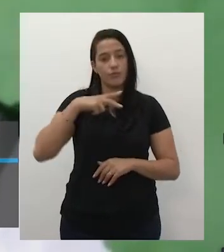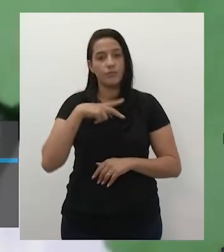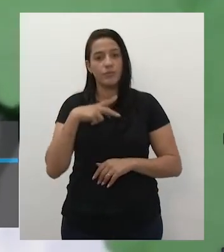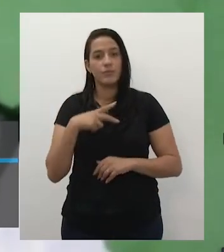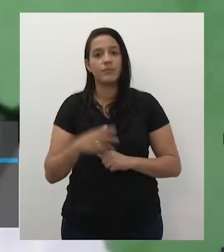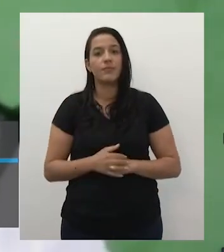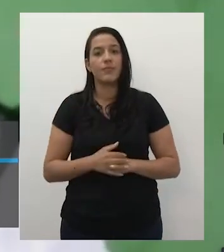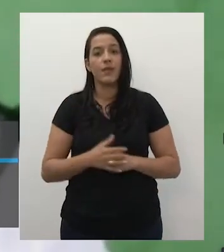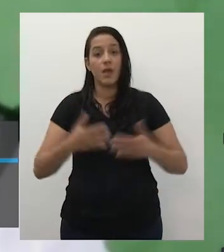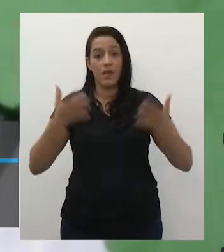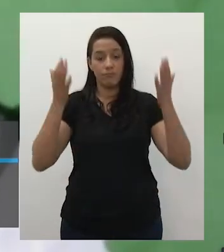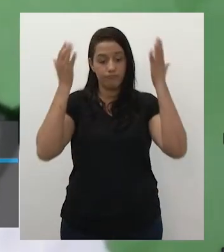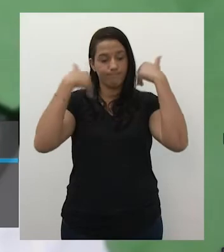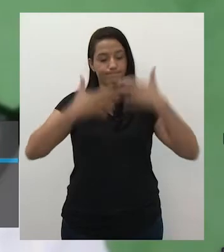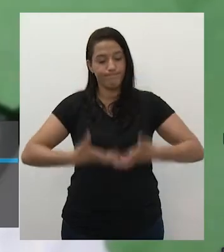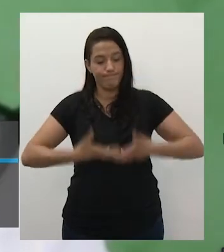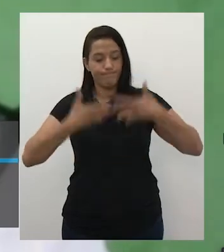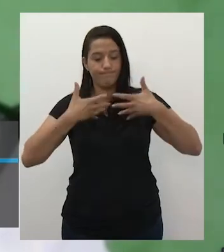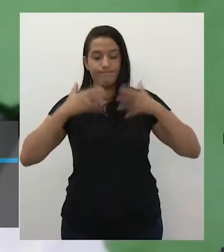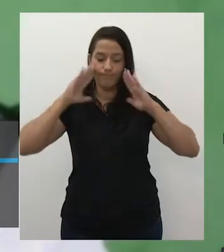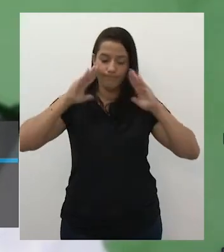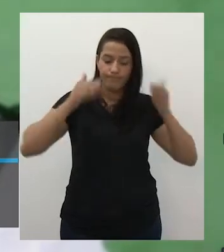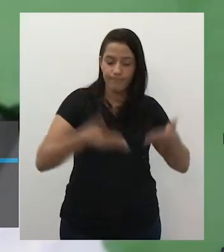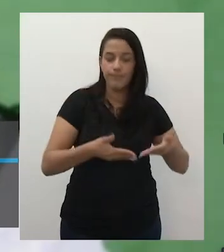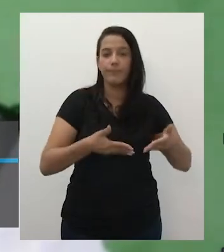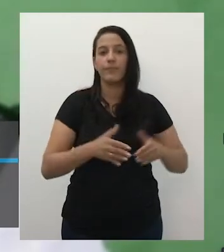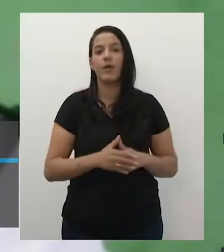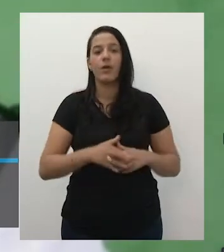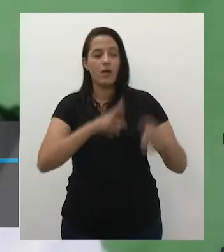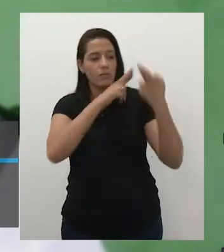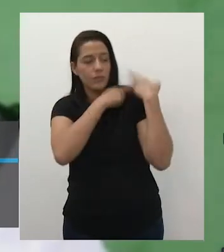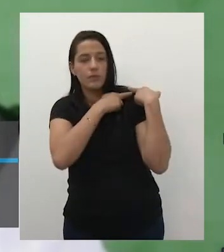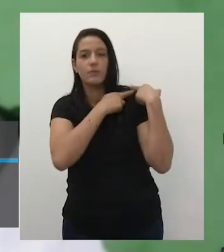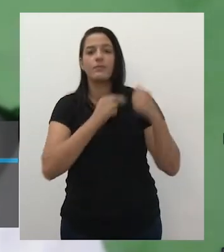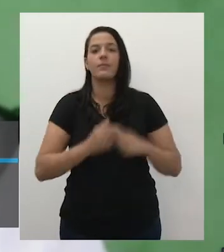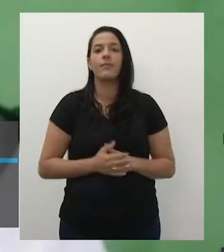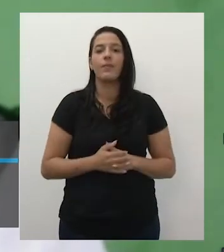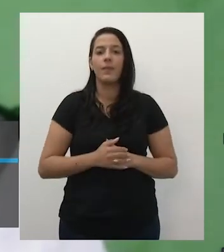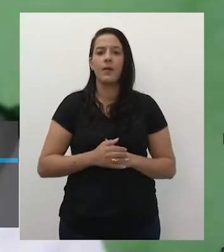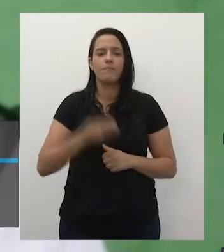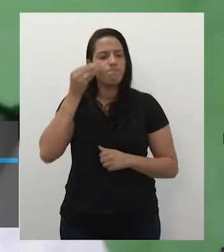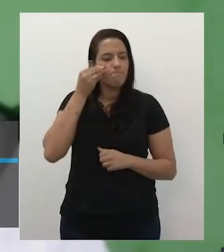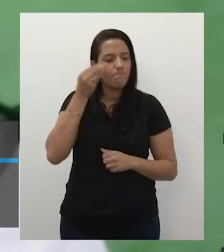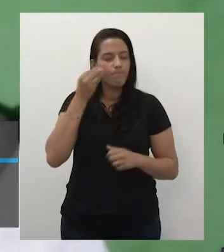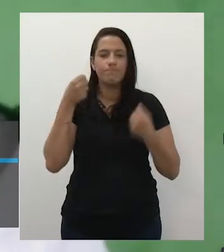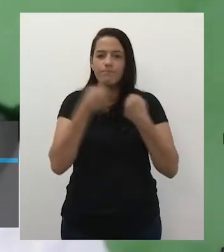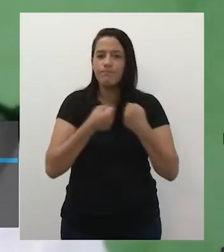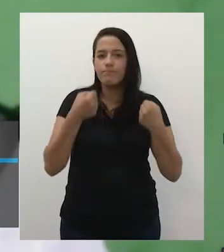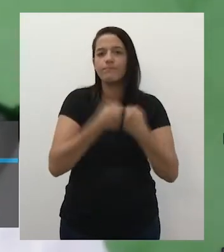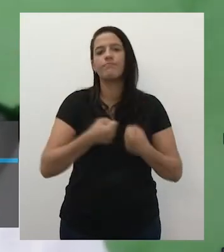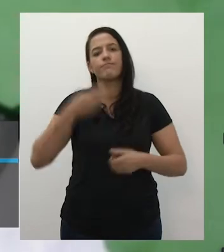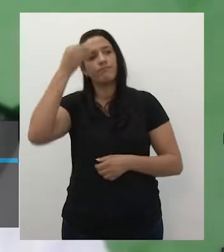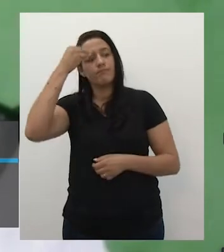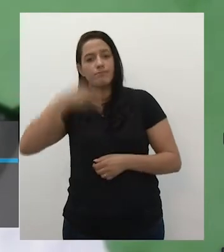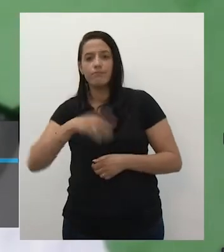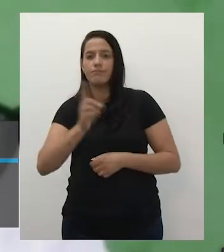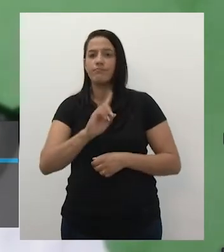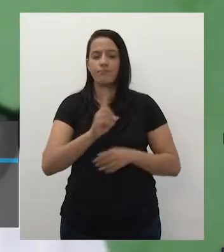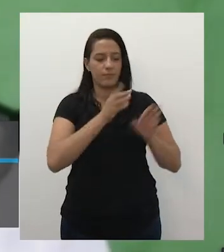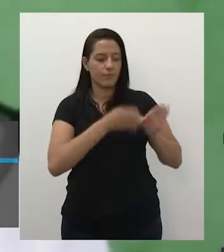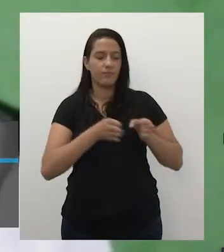as minhas atividades. Procurava cuidar e estar muito perto de toda a minha equipe, sempre apoiando,